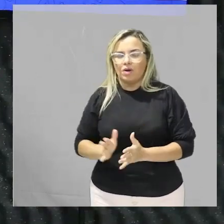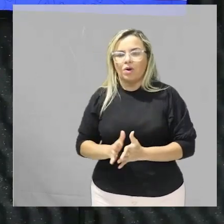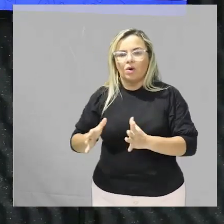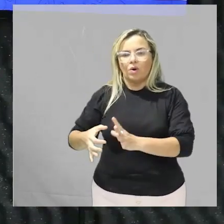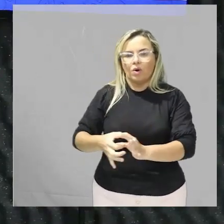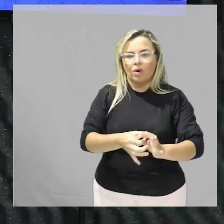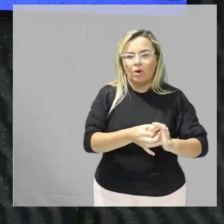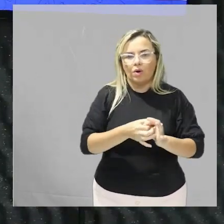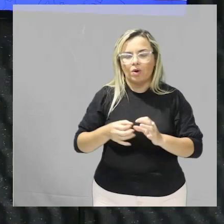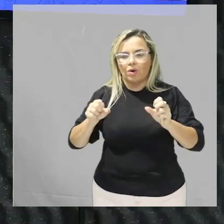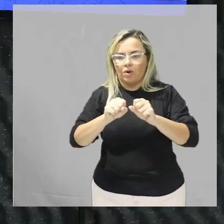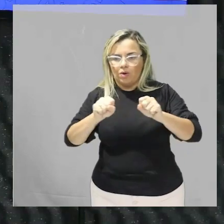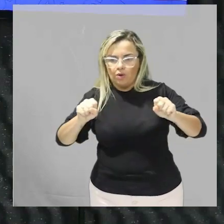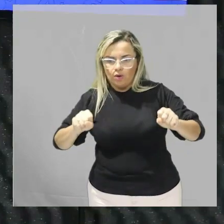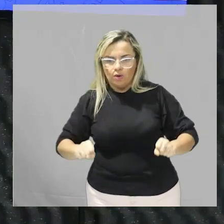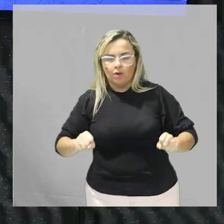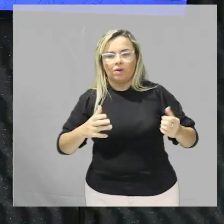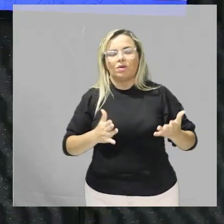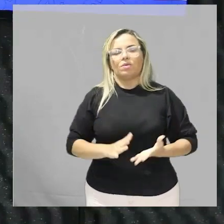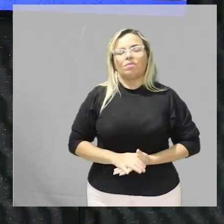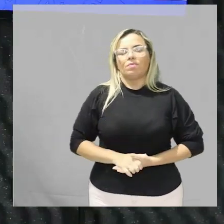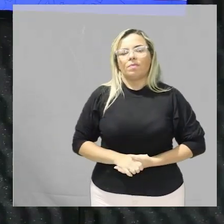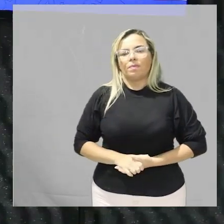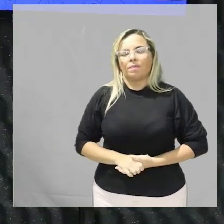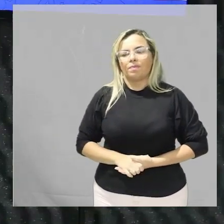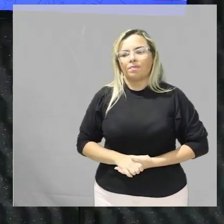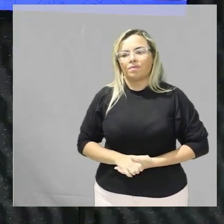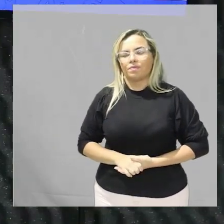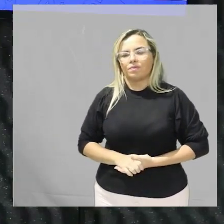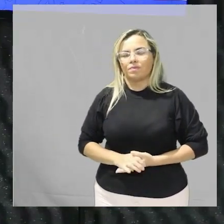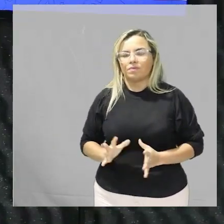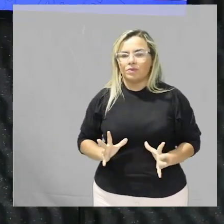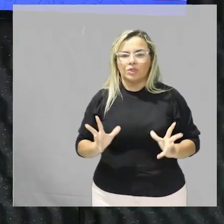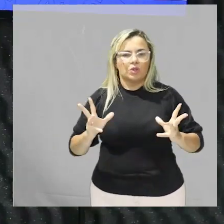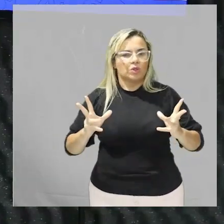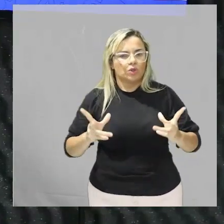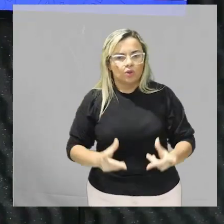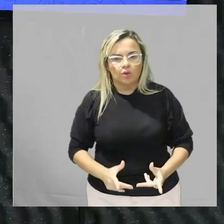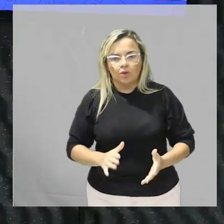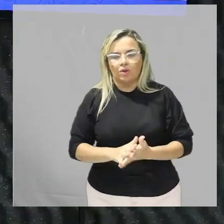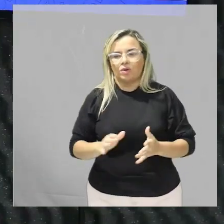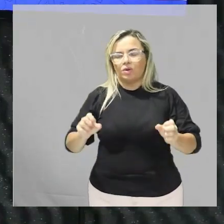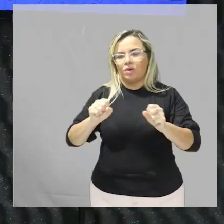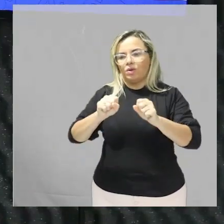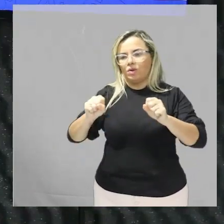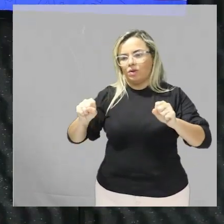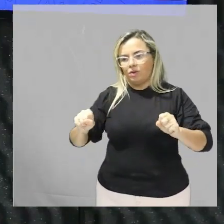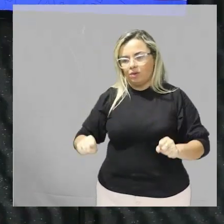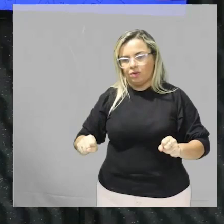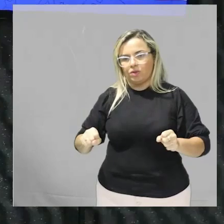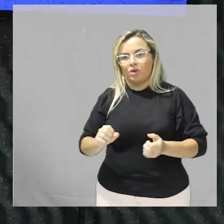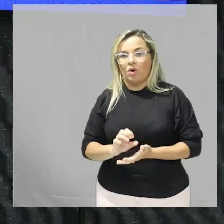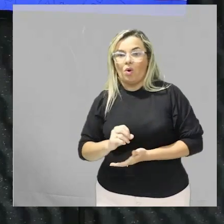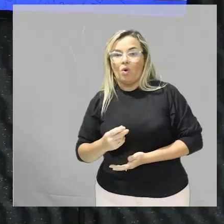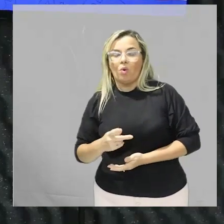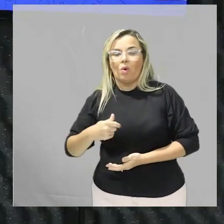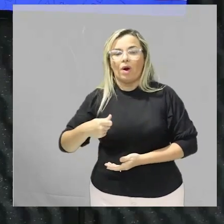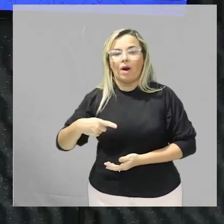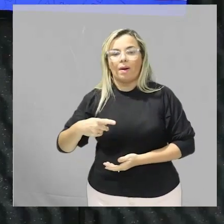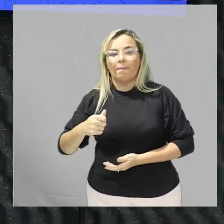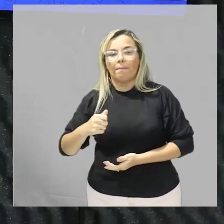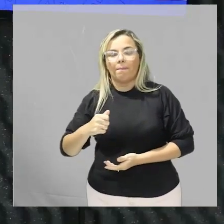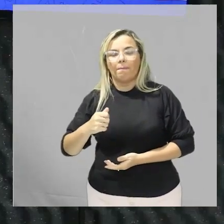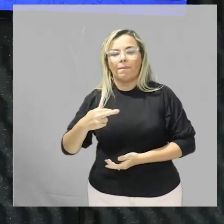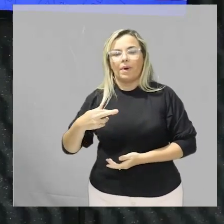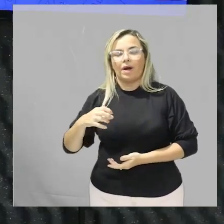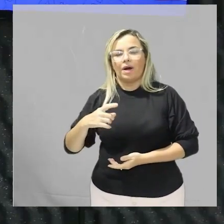sistema ou aparelho, tá certo? E aí, todos os sistemas ou aparelhos que formam